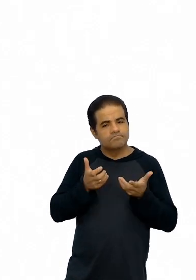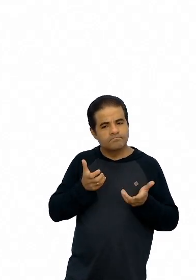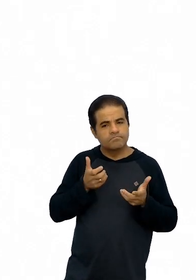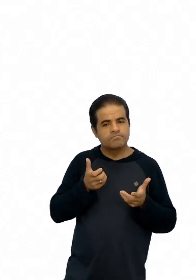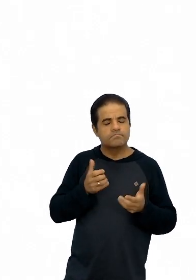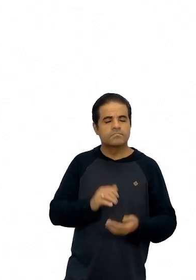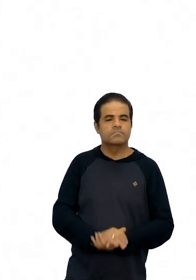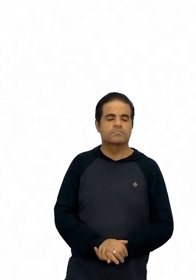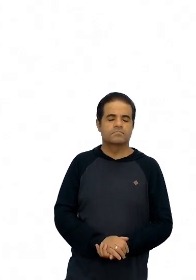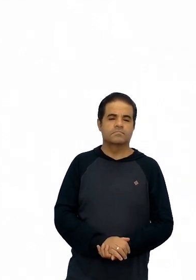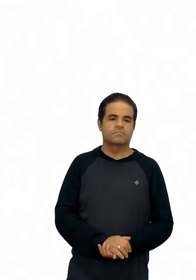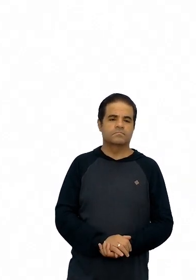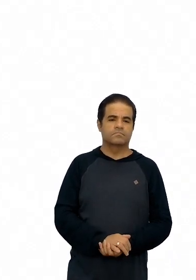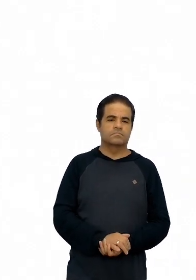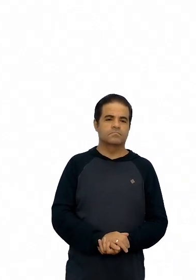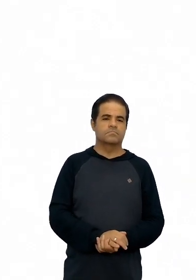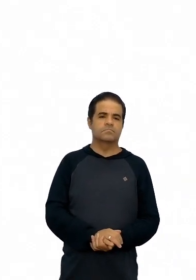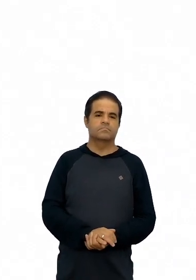tá?